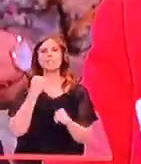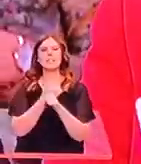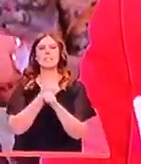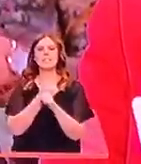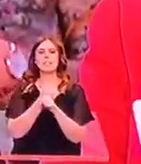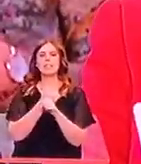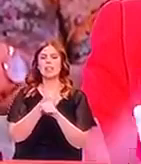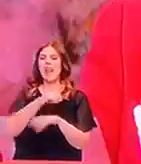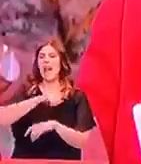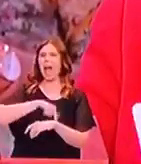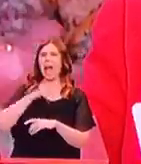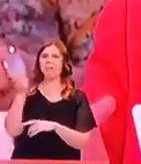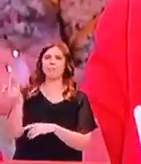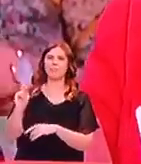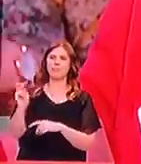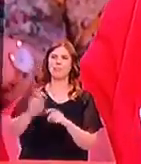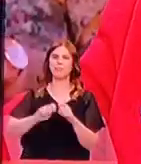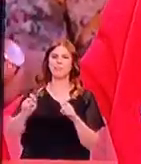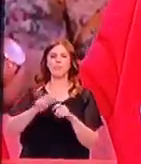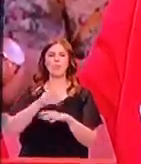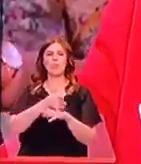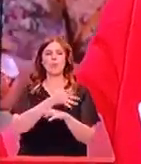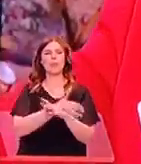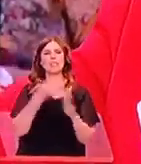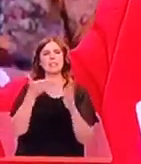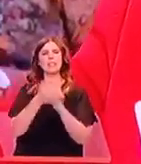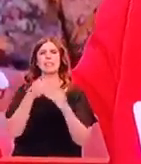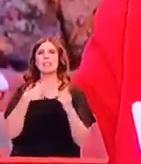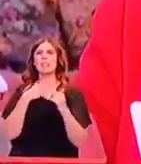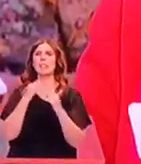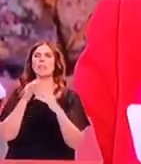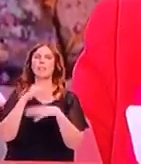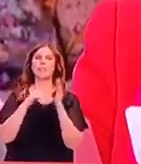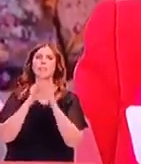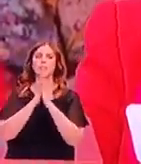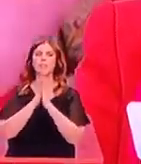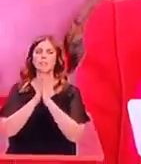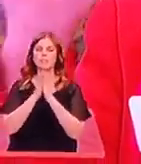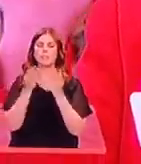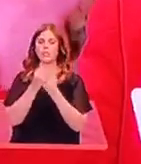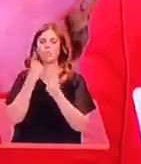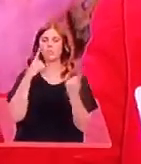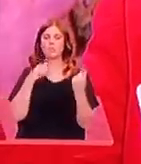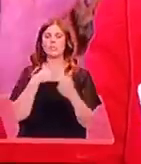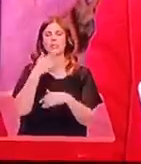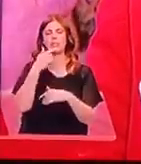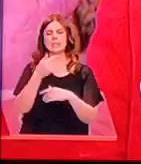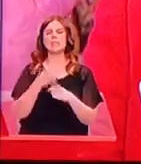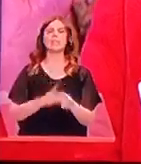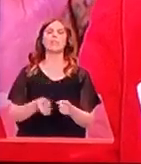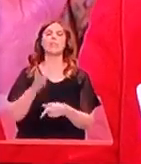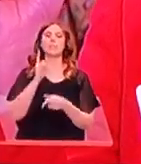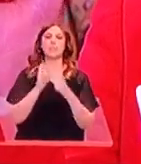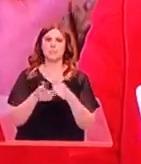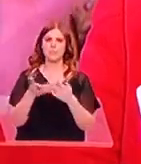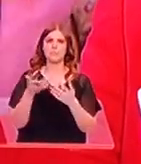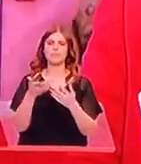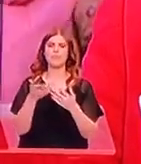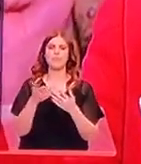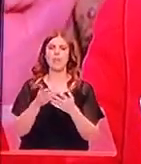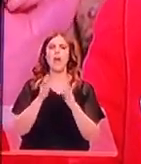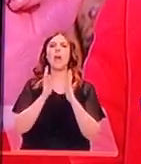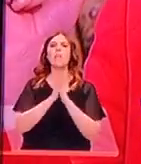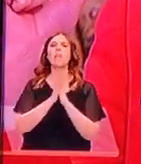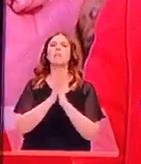aí o exercício ao longo desses anos todos. Eu, antes de entrar, estava fazendo uma oração com os músicos, então estava dizendo o seguinte: